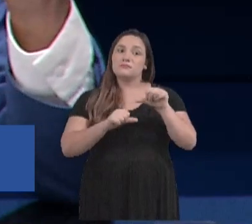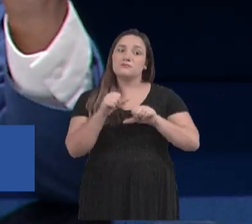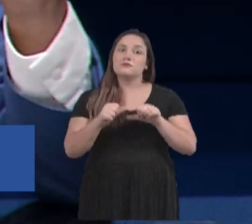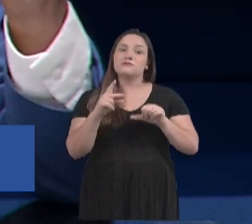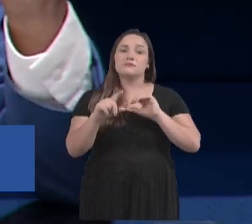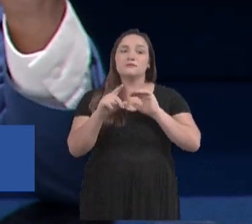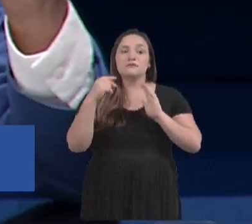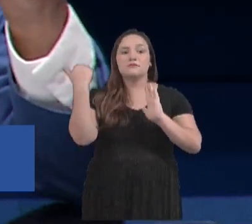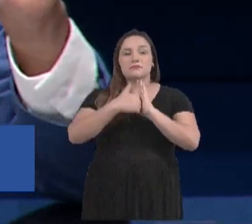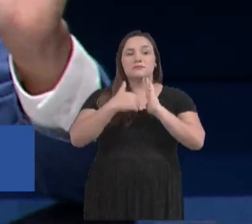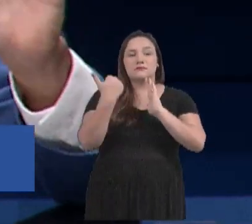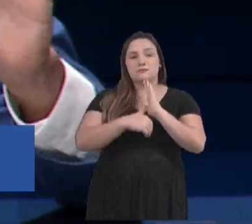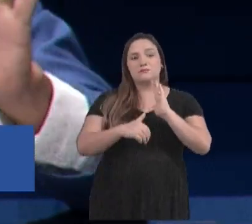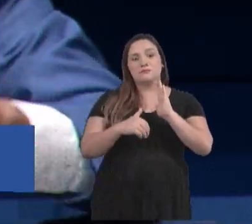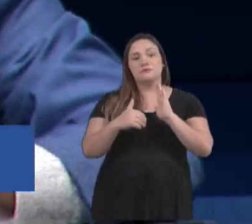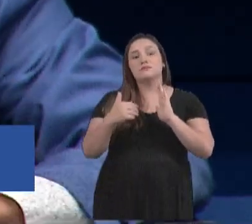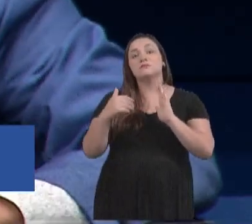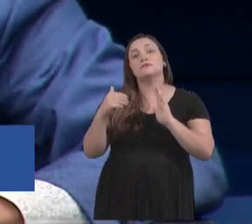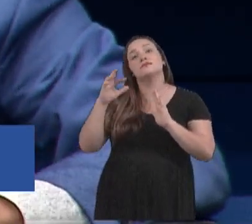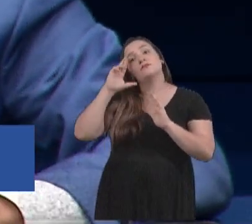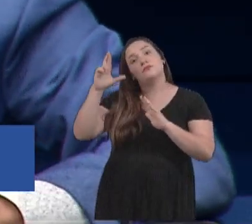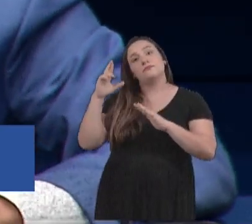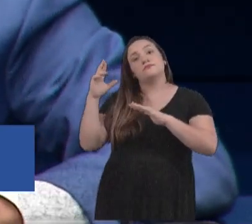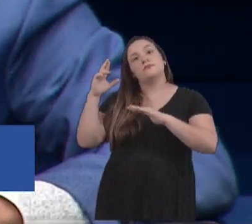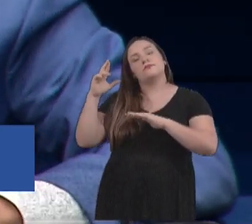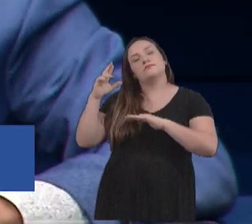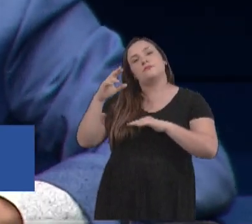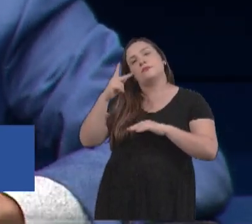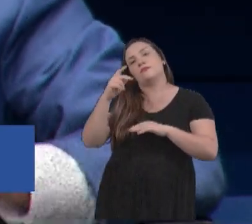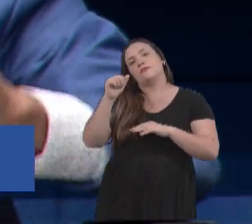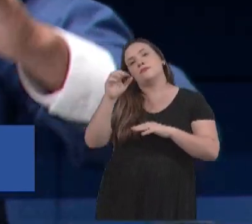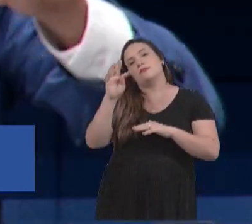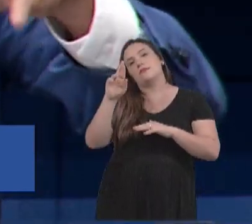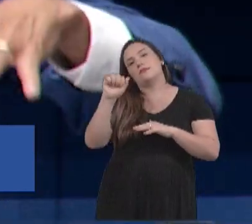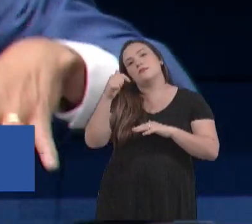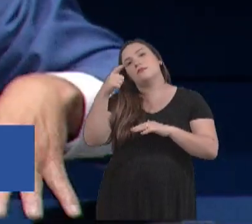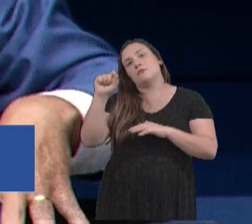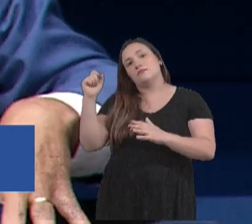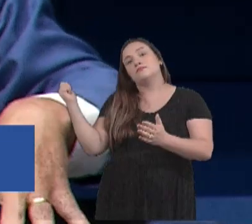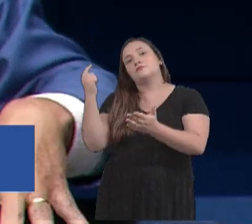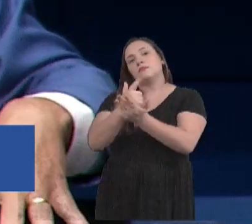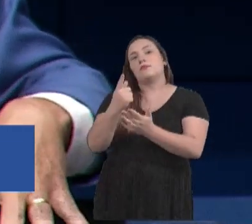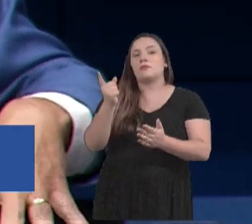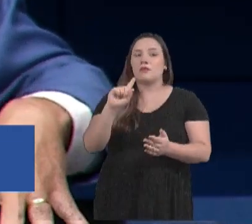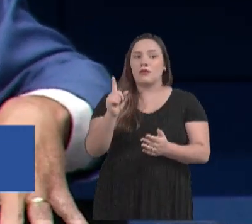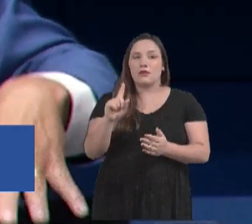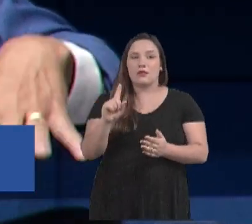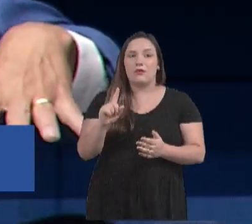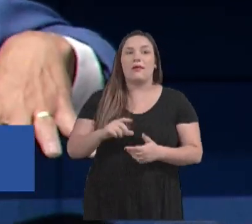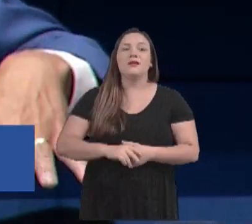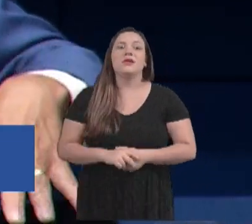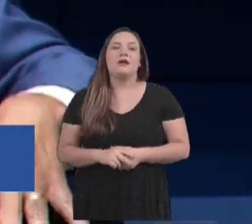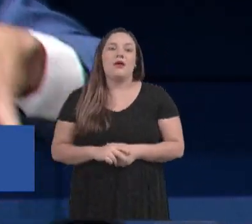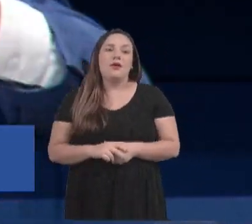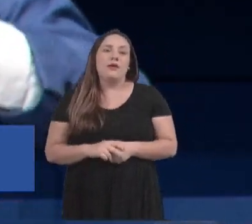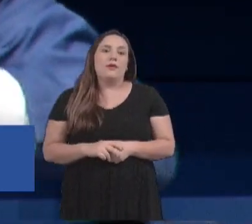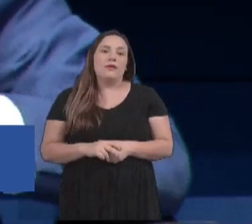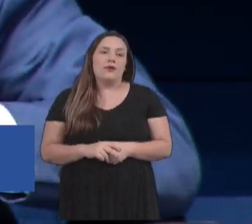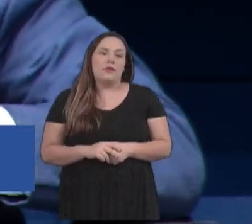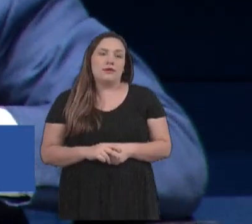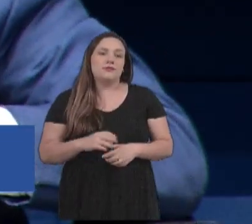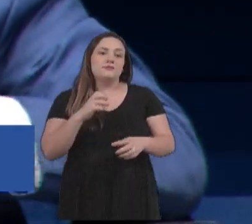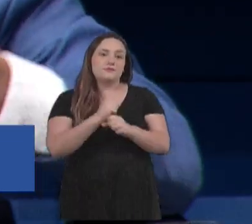não pode ter dúvida. Contribuição patronal, iniciativa do Executivo, vota na Assembleia. Base de